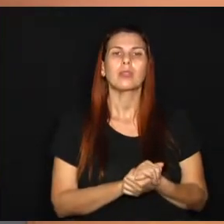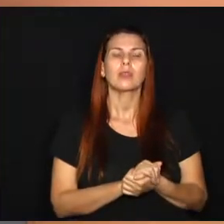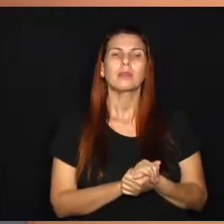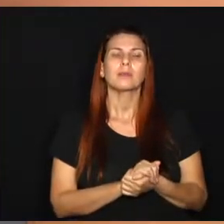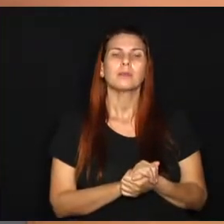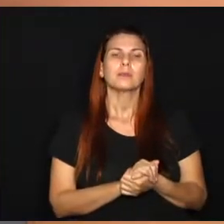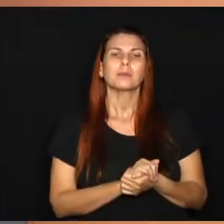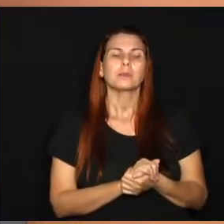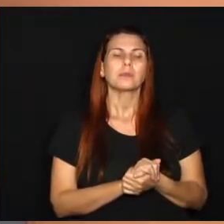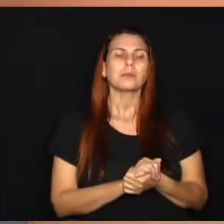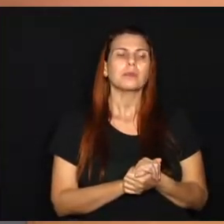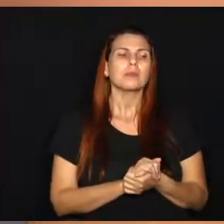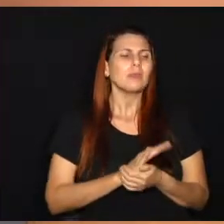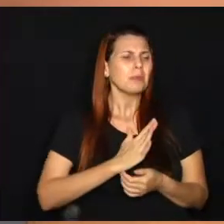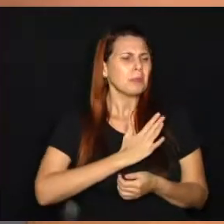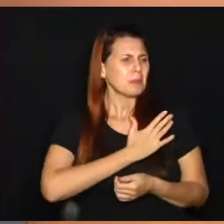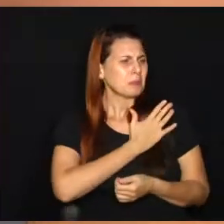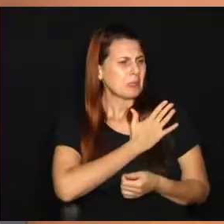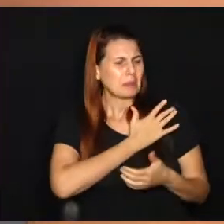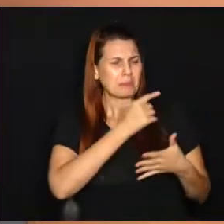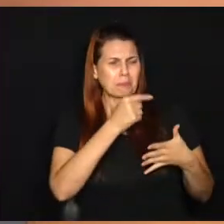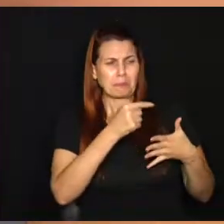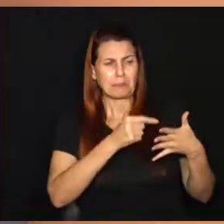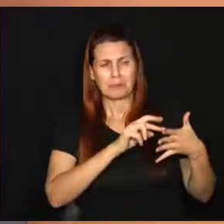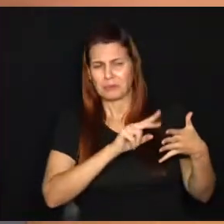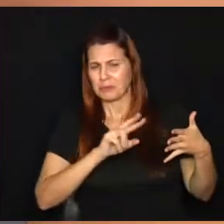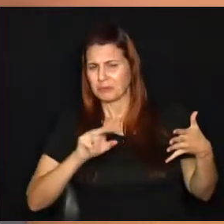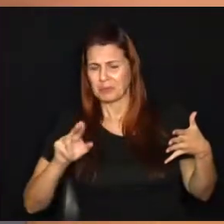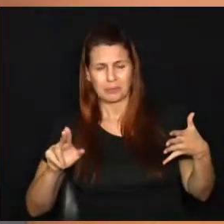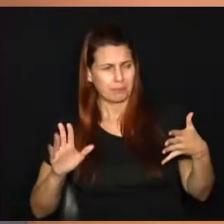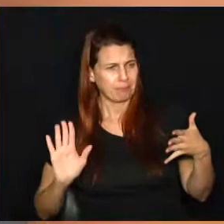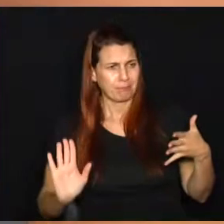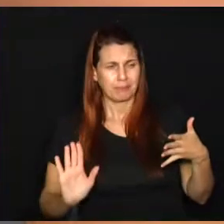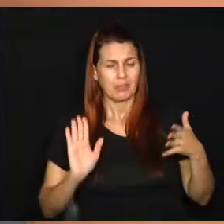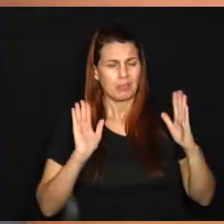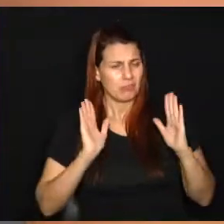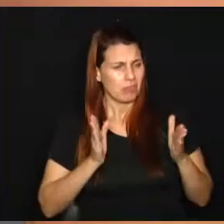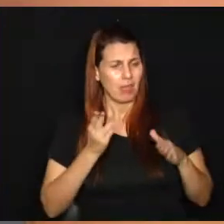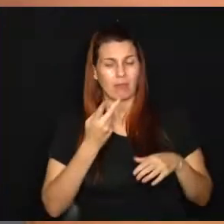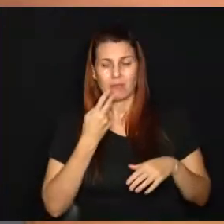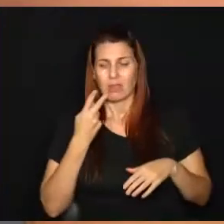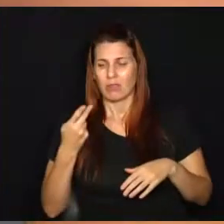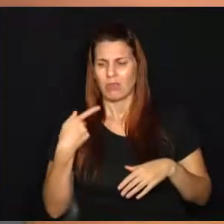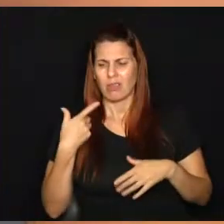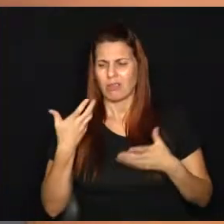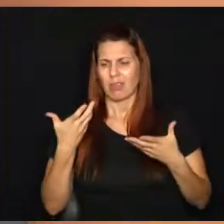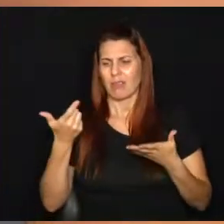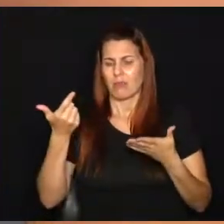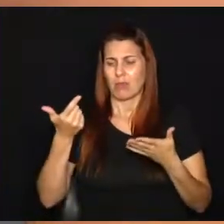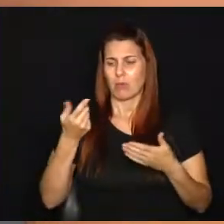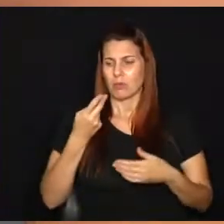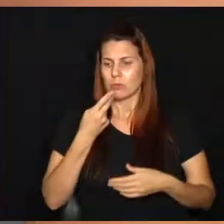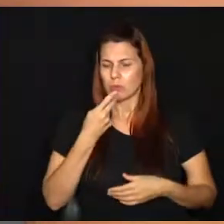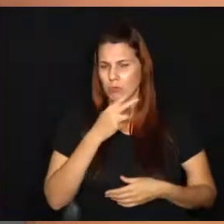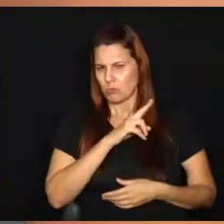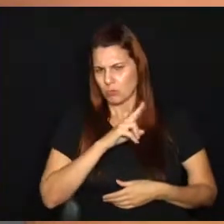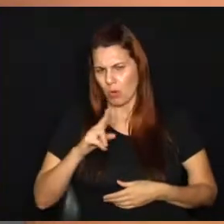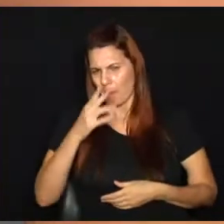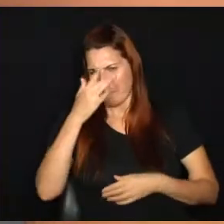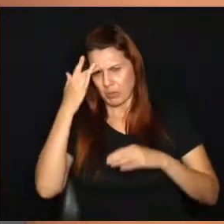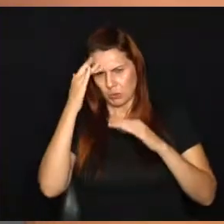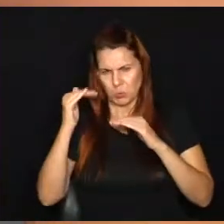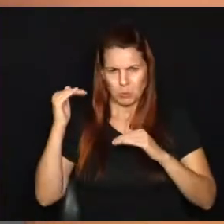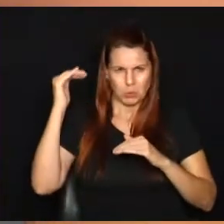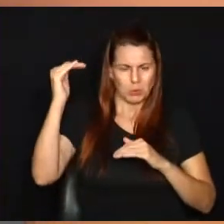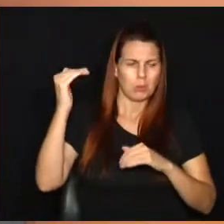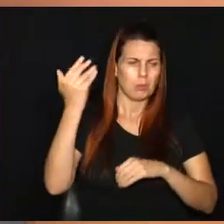todos os tipos de preconceito, todos os tipos de preconceito. Já foi falado aqui, eu também não gosto de falar o nome desses que estão aí, desses